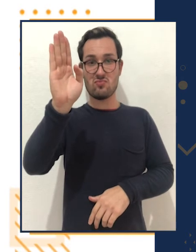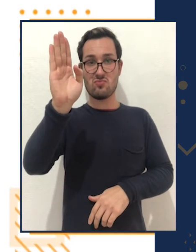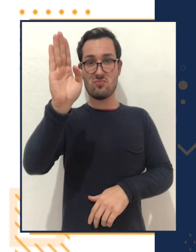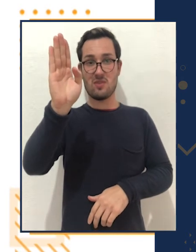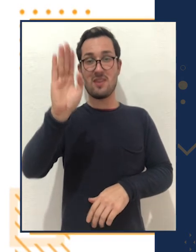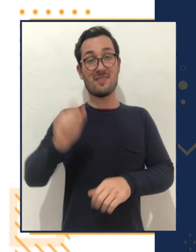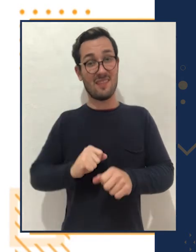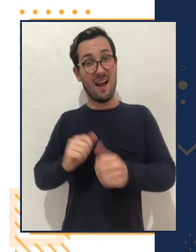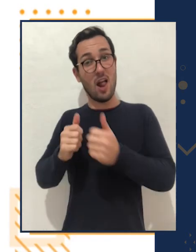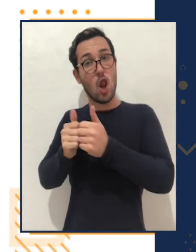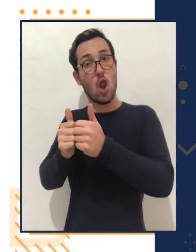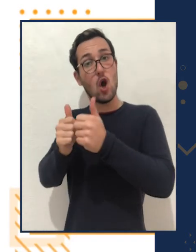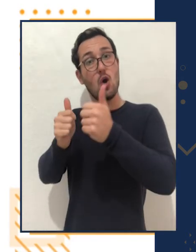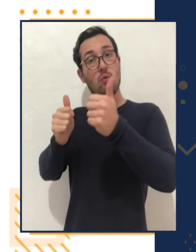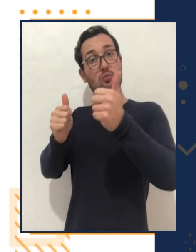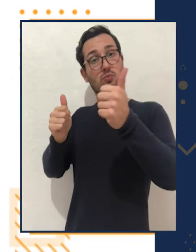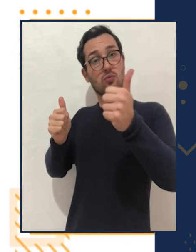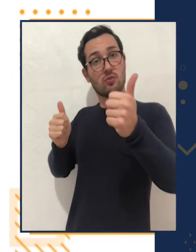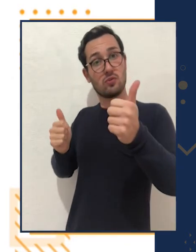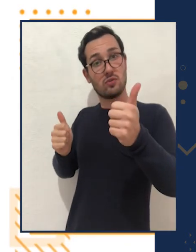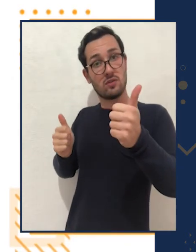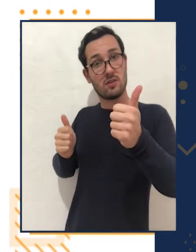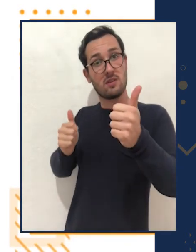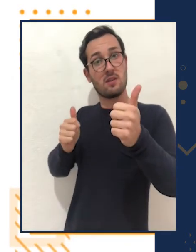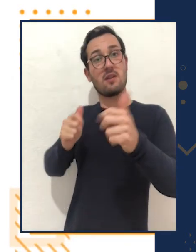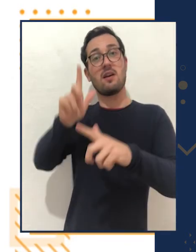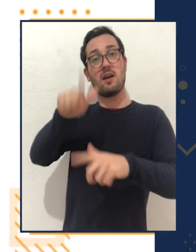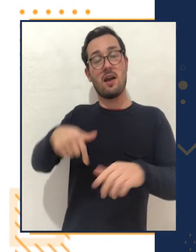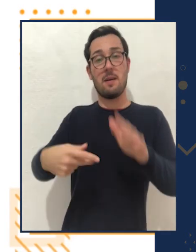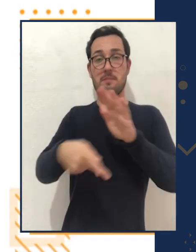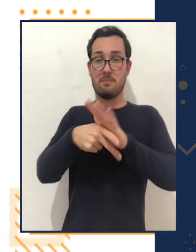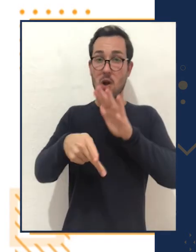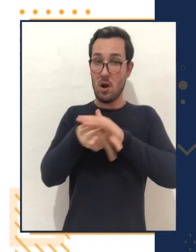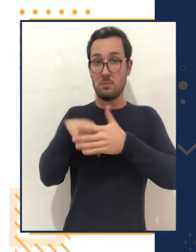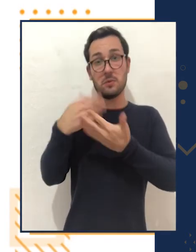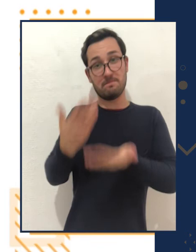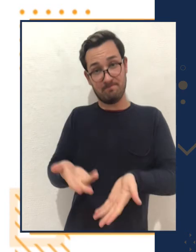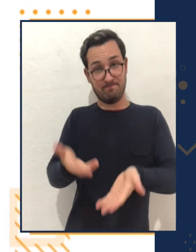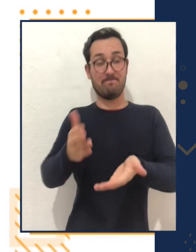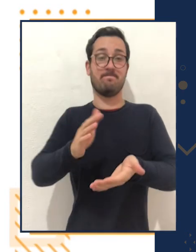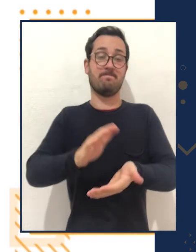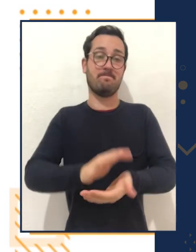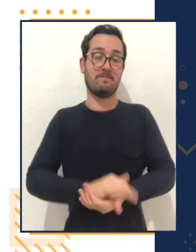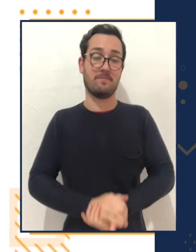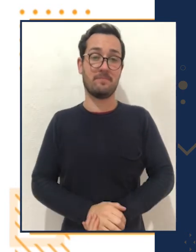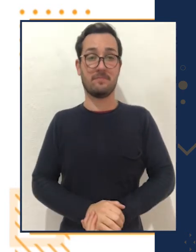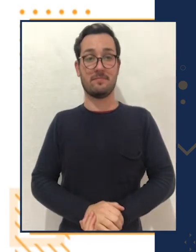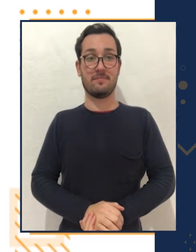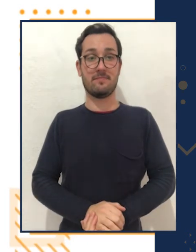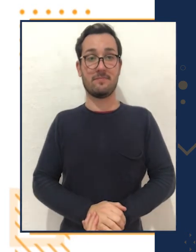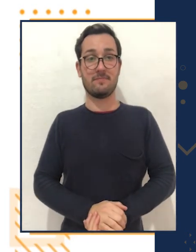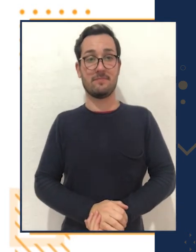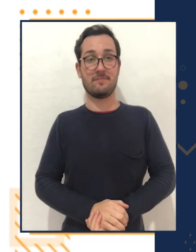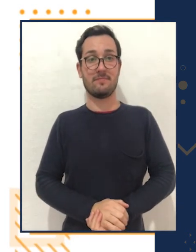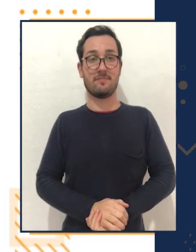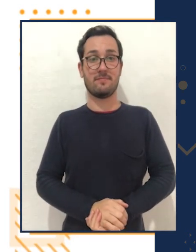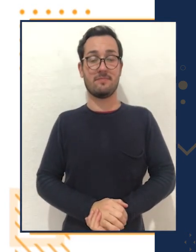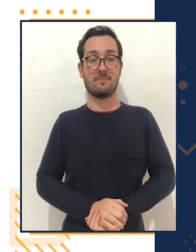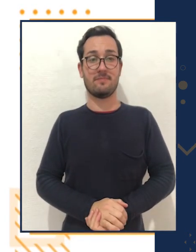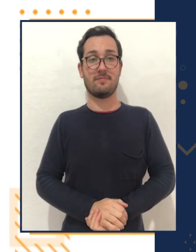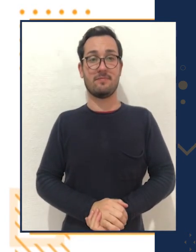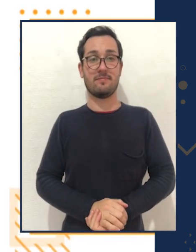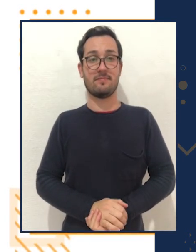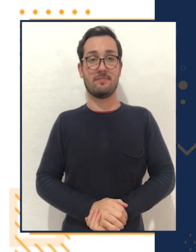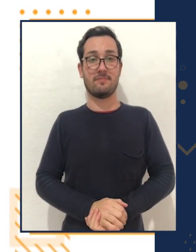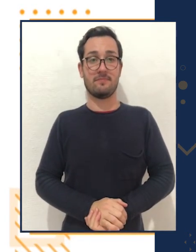a zero. Então se a gente isolar o I3, por exemplo, aqui, menos I3 vai para o outro lado, então vai ficar I3 igual a I1 mais